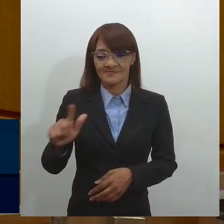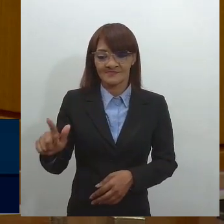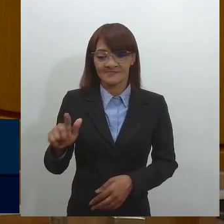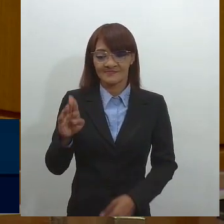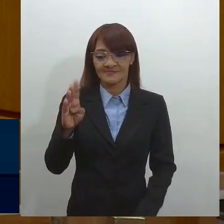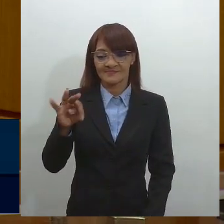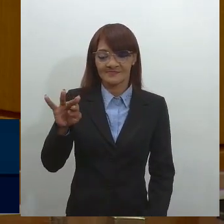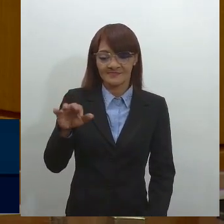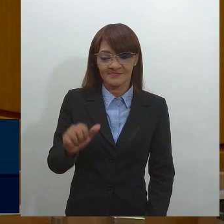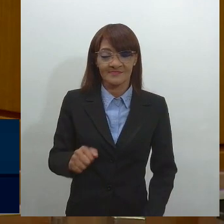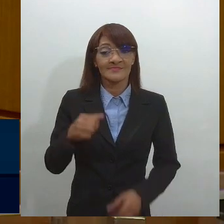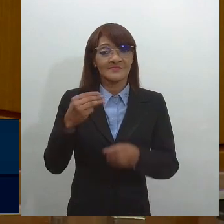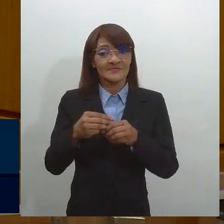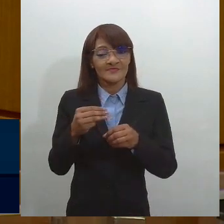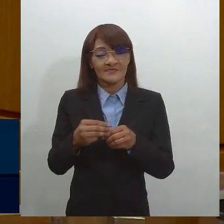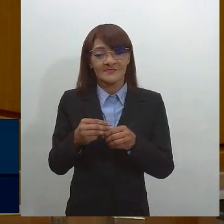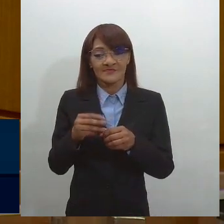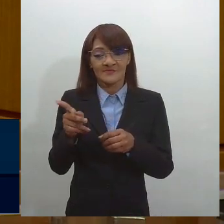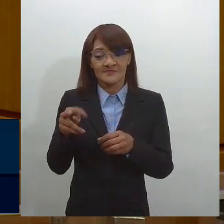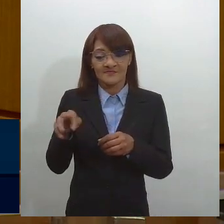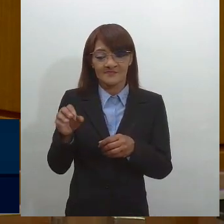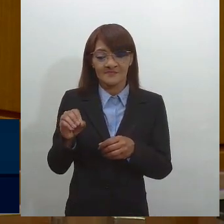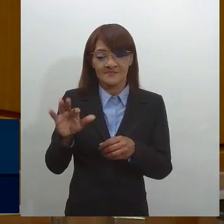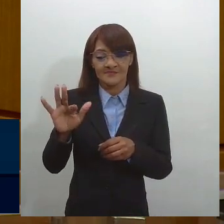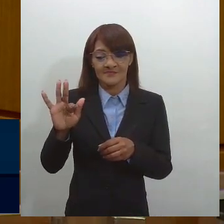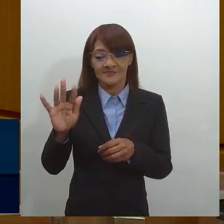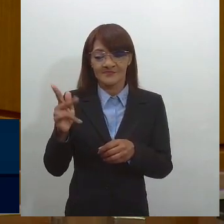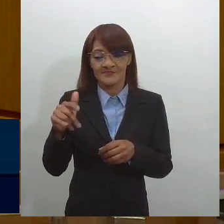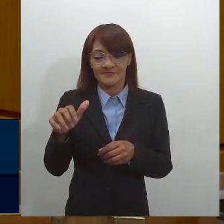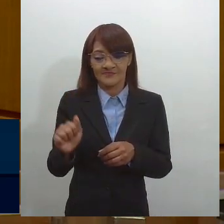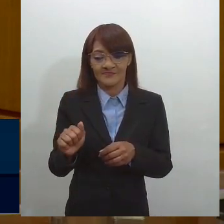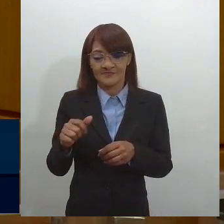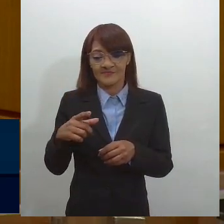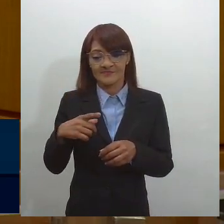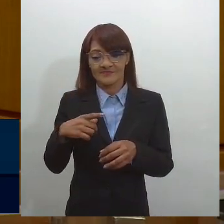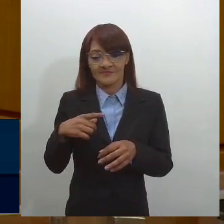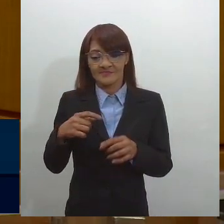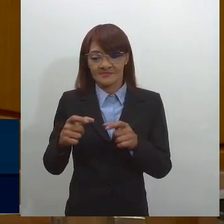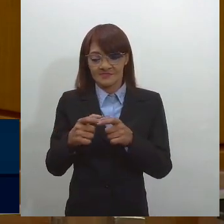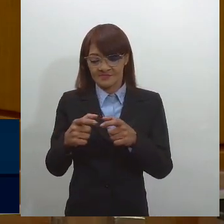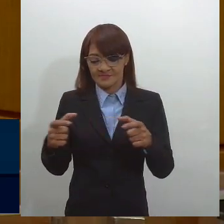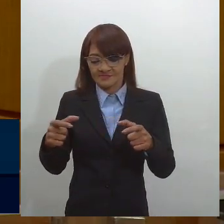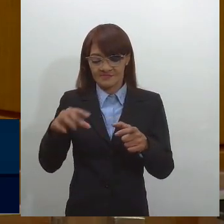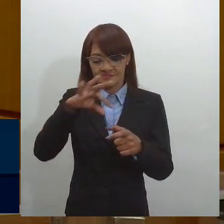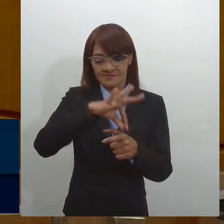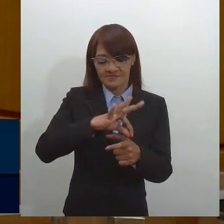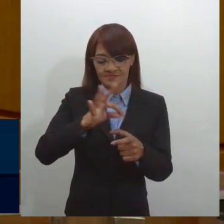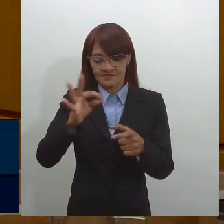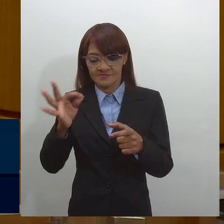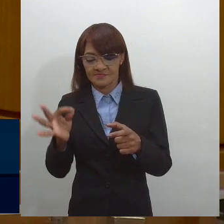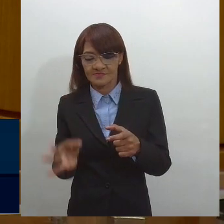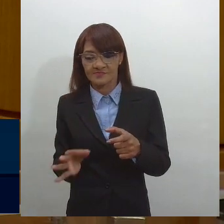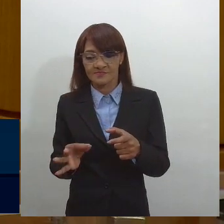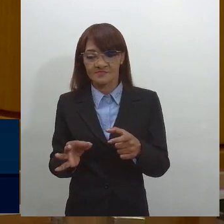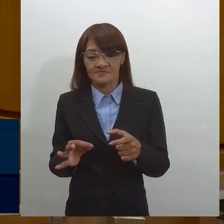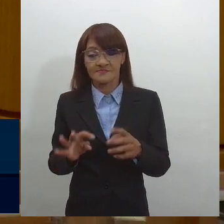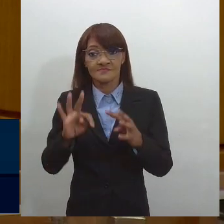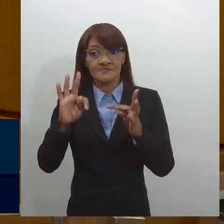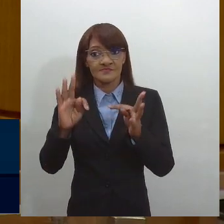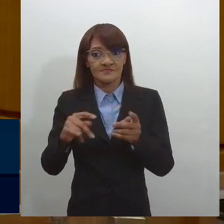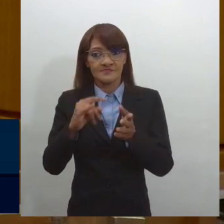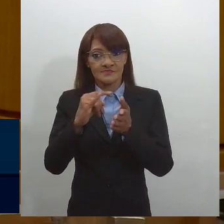Tem a bolsa, uma bolsinha com um zíper, com toda a documentação, a cadernetazinha de anotações, como a gente tem